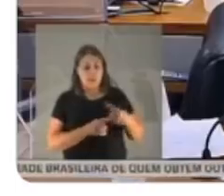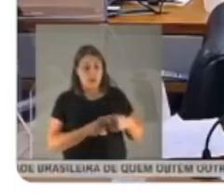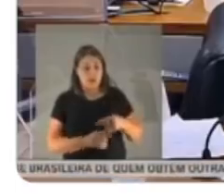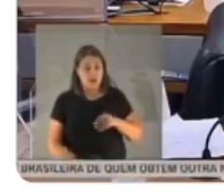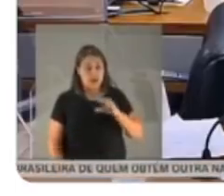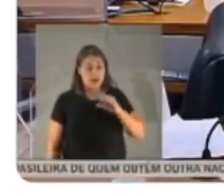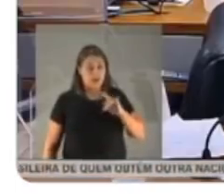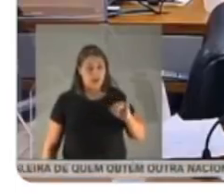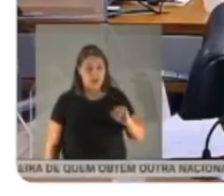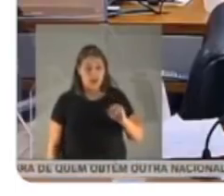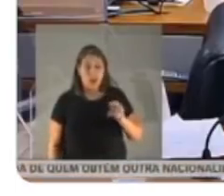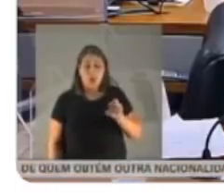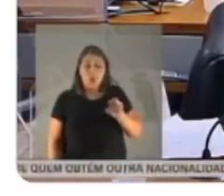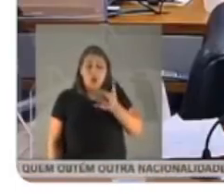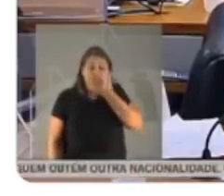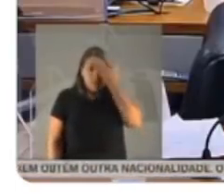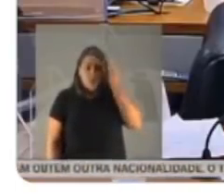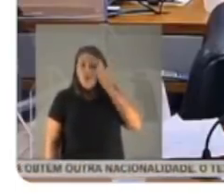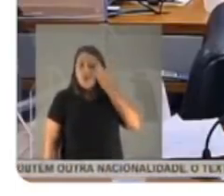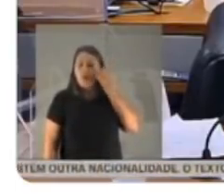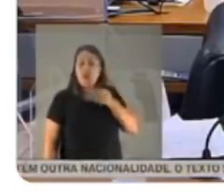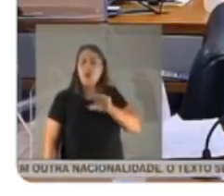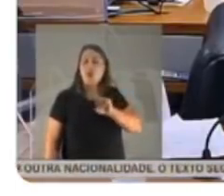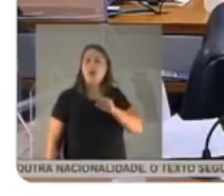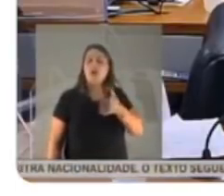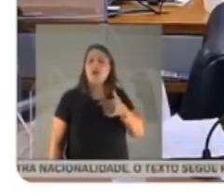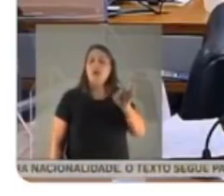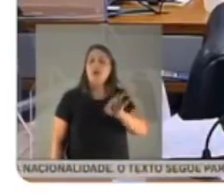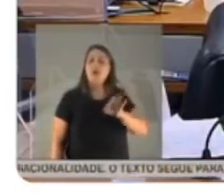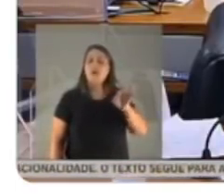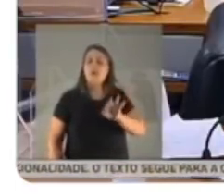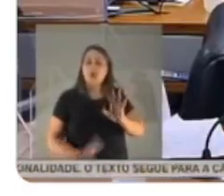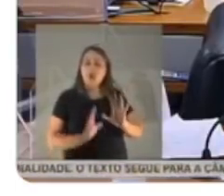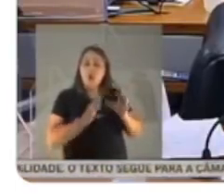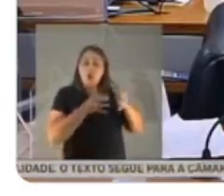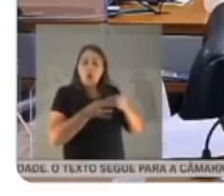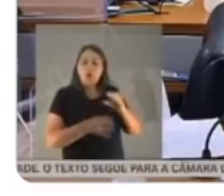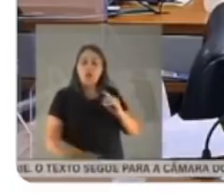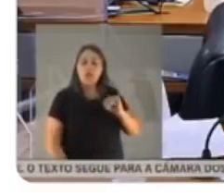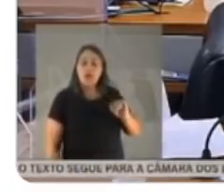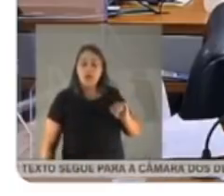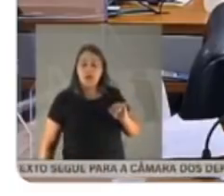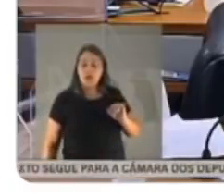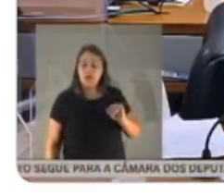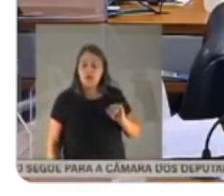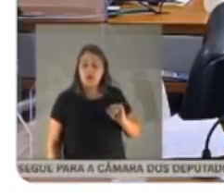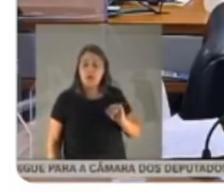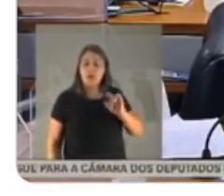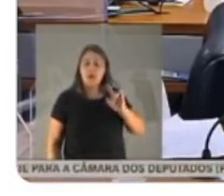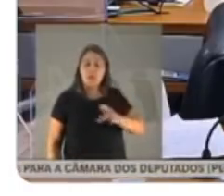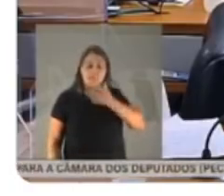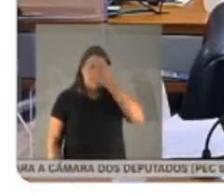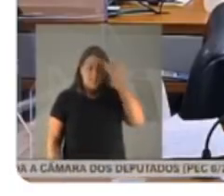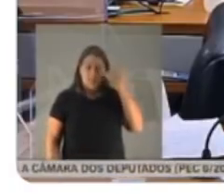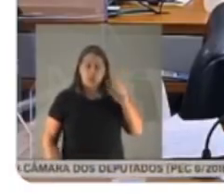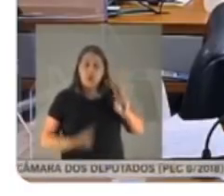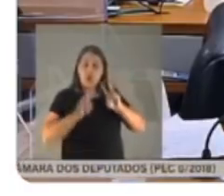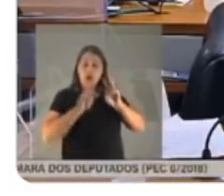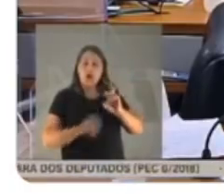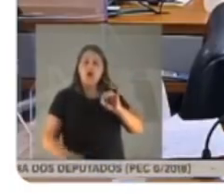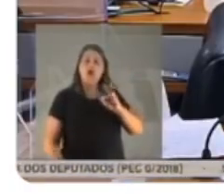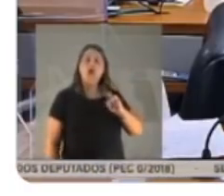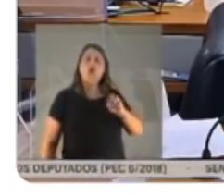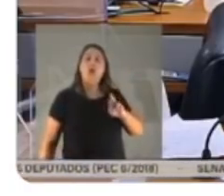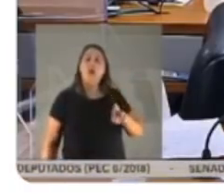CPI, pouca gente sabe disso, 82% dos senadores que compõem essa CPI, entre titulares e suplentes, são sabe de